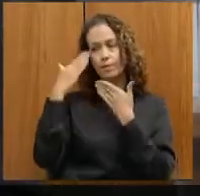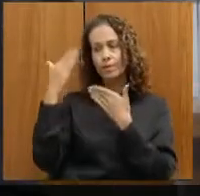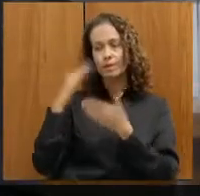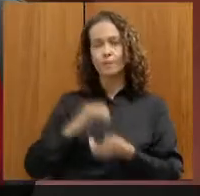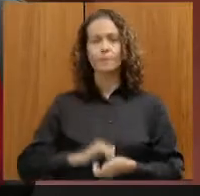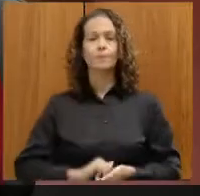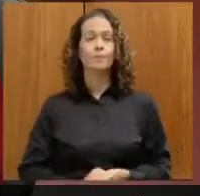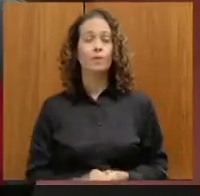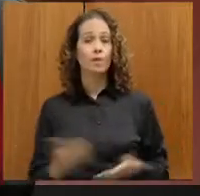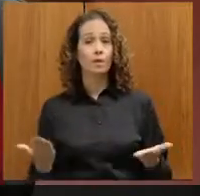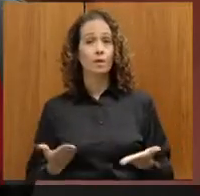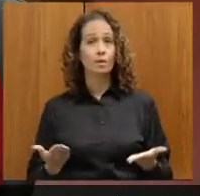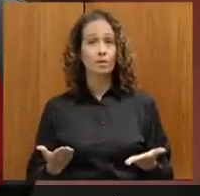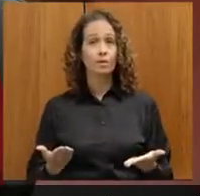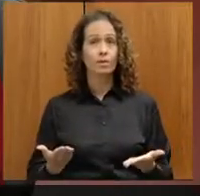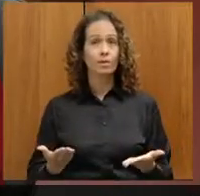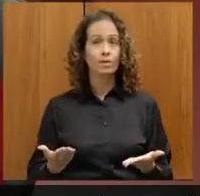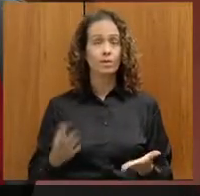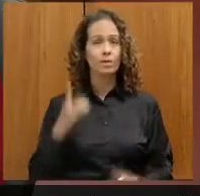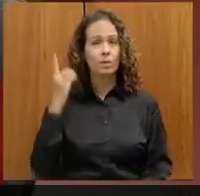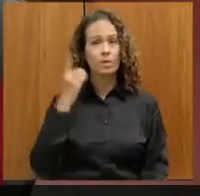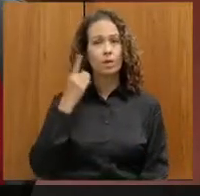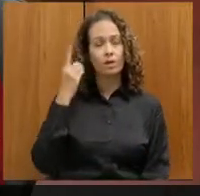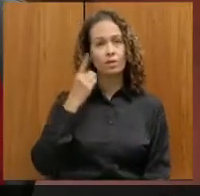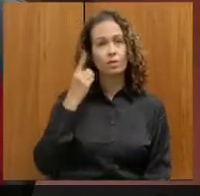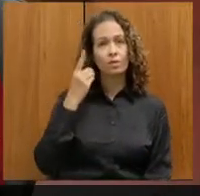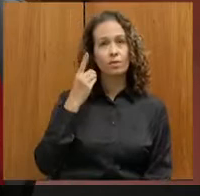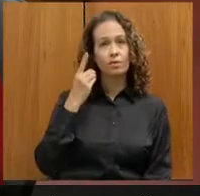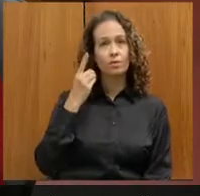com a palavra de botar o